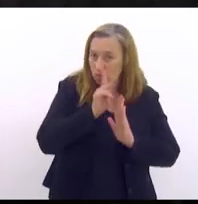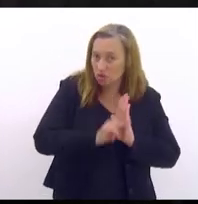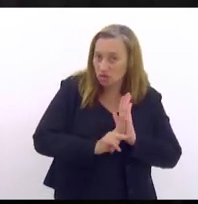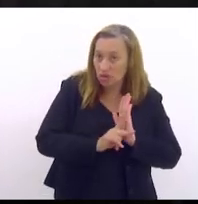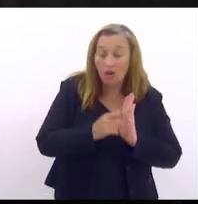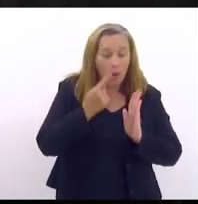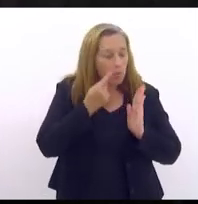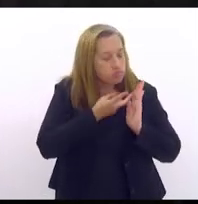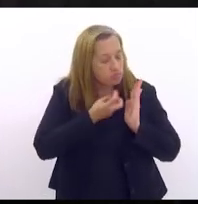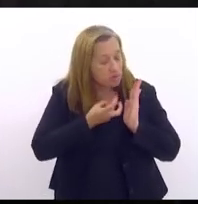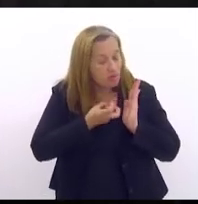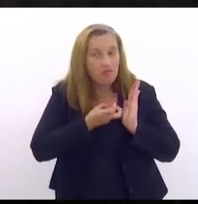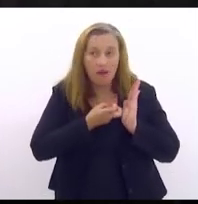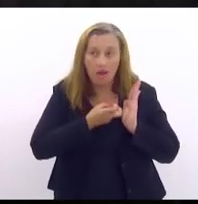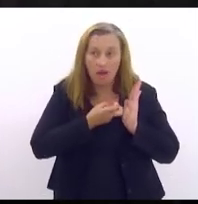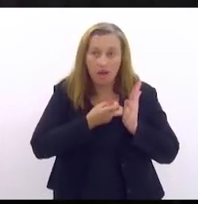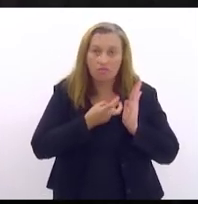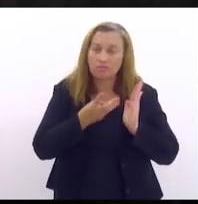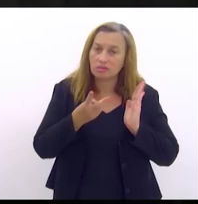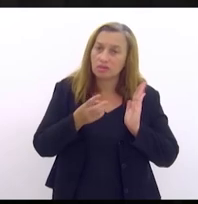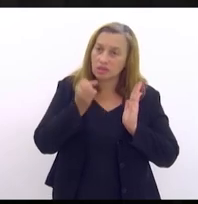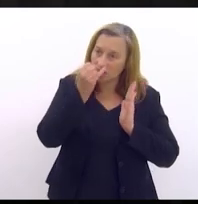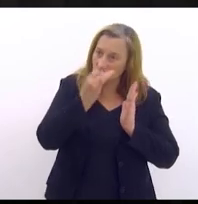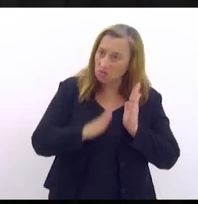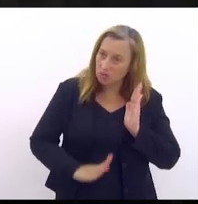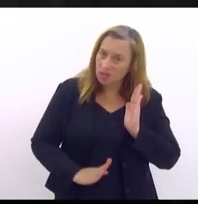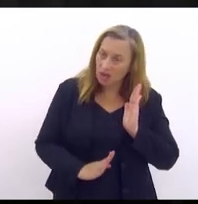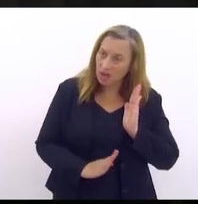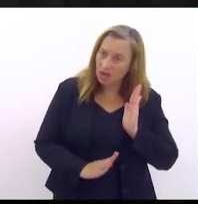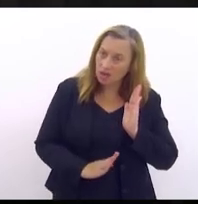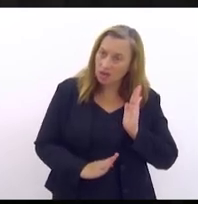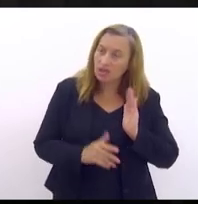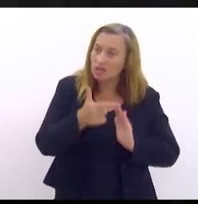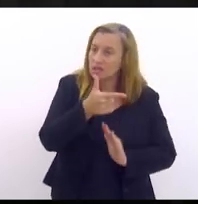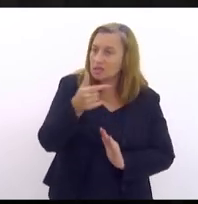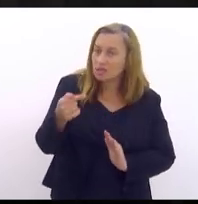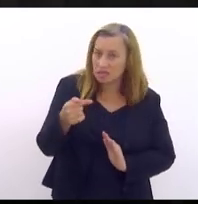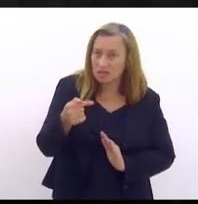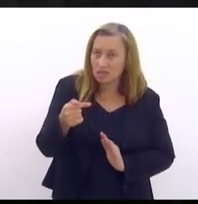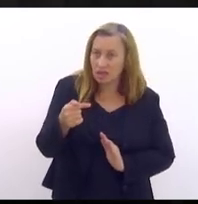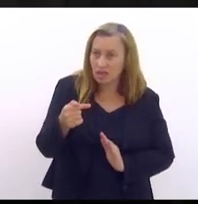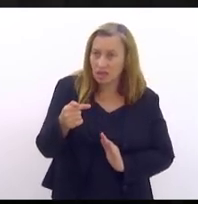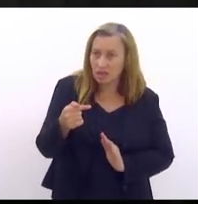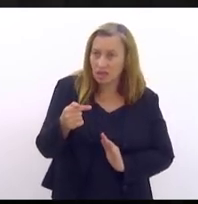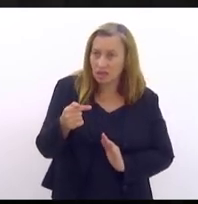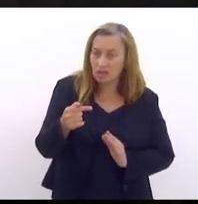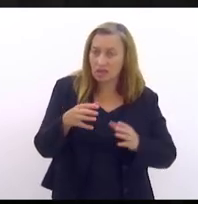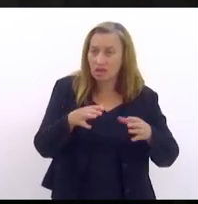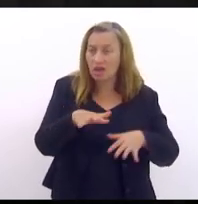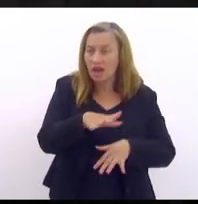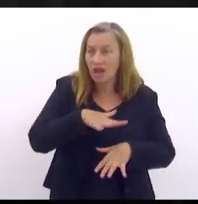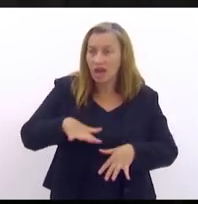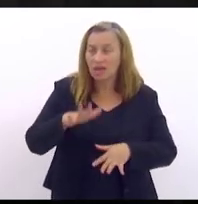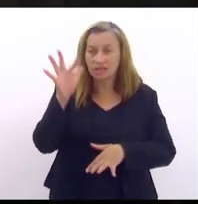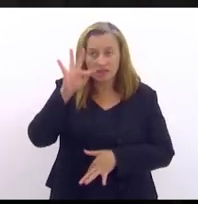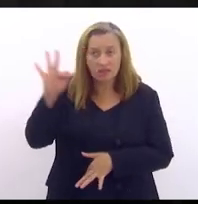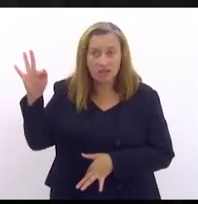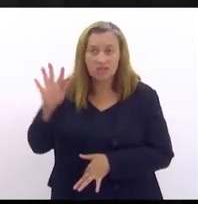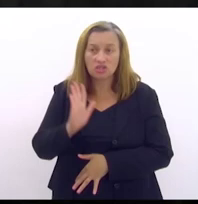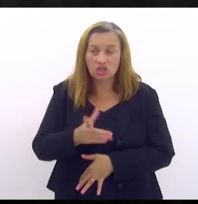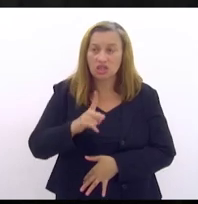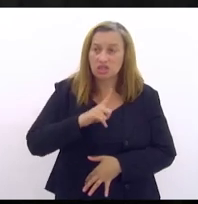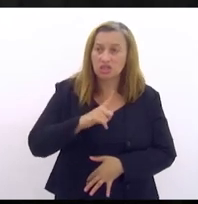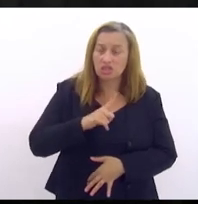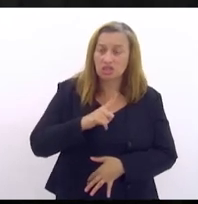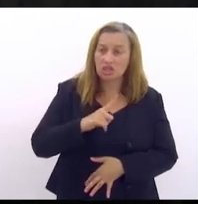de verificar, lá está dito, que 17 unidades da federação já tinham